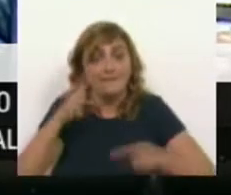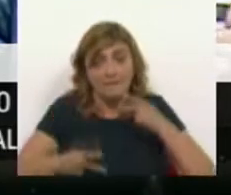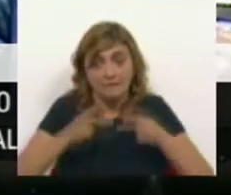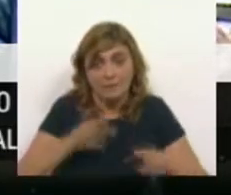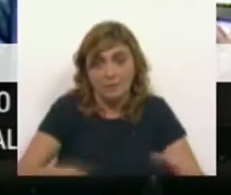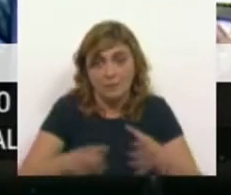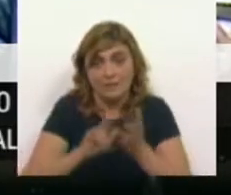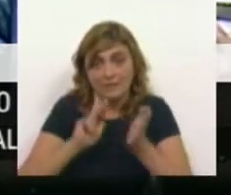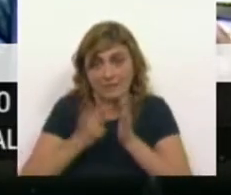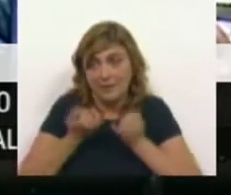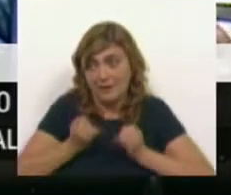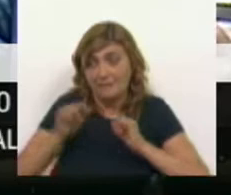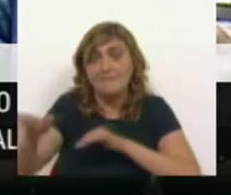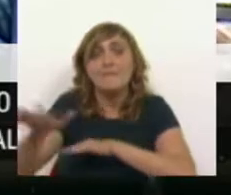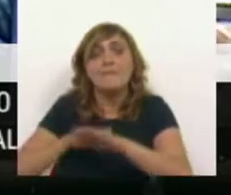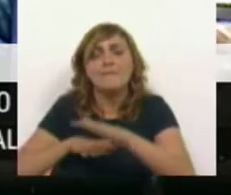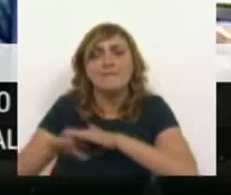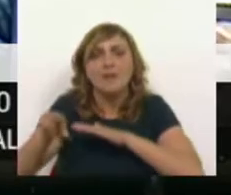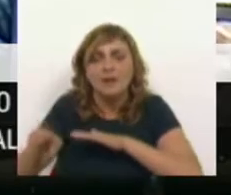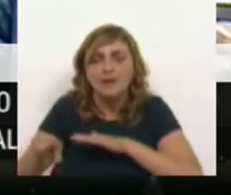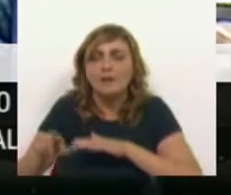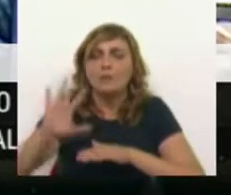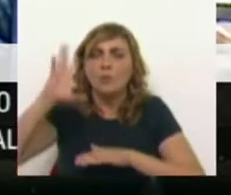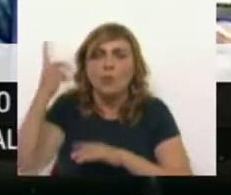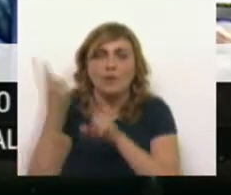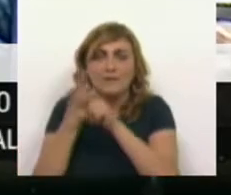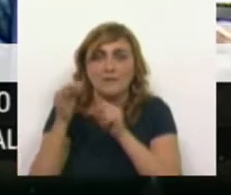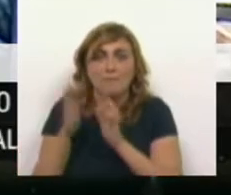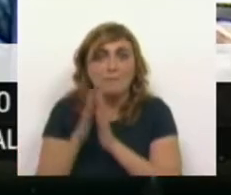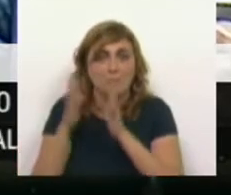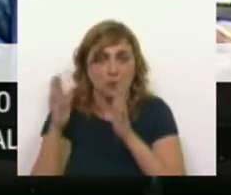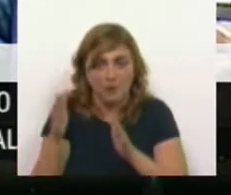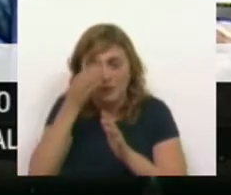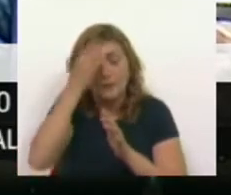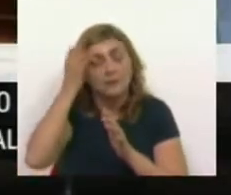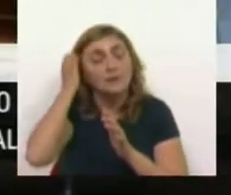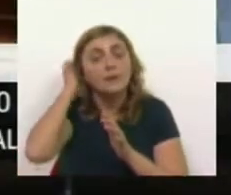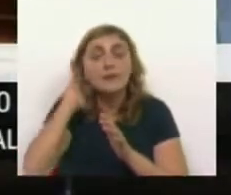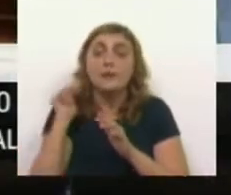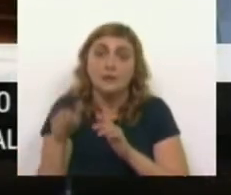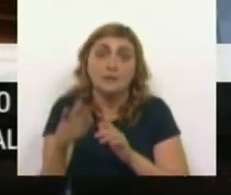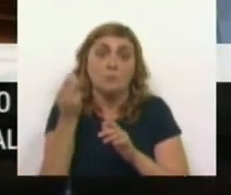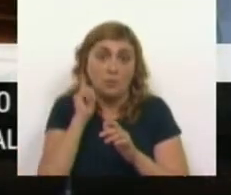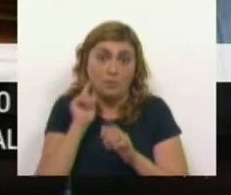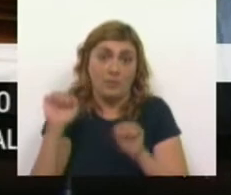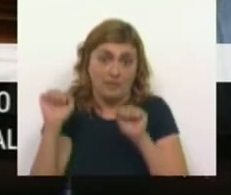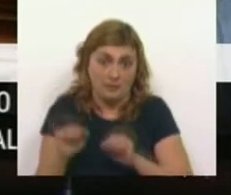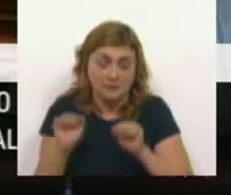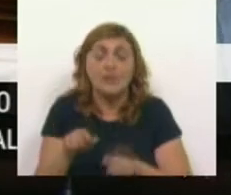Comissão Técnica Independente fará em relação aos acontecimentos de Pedrógão Grande é muito importante